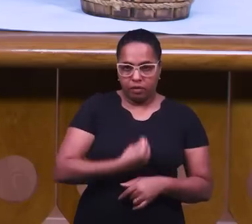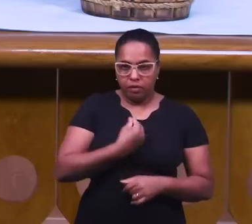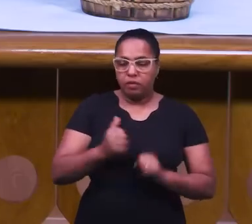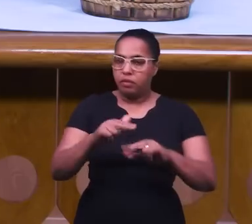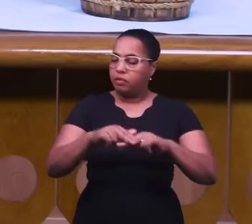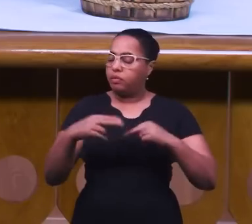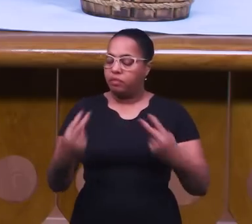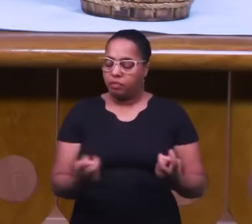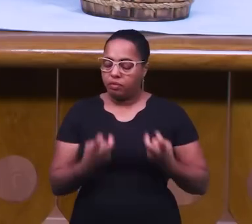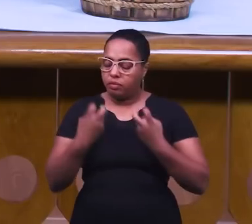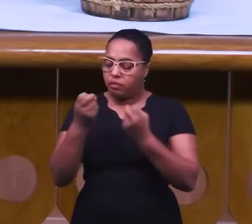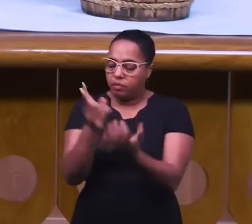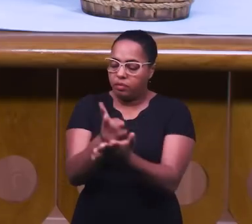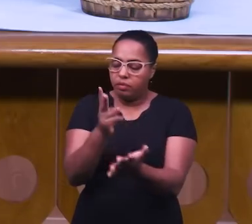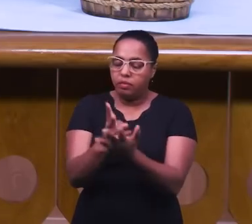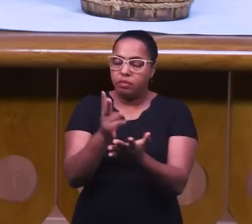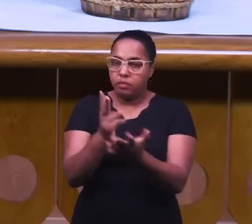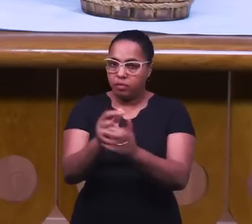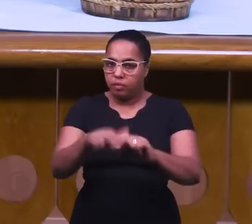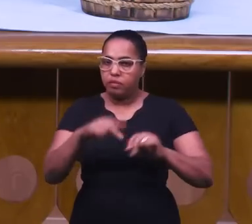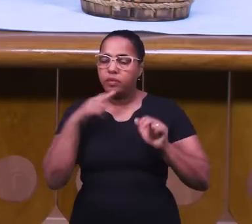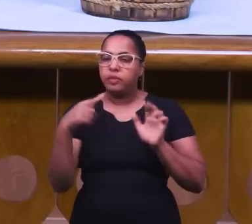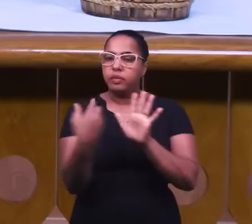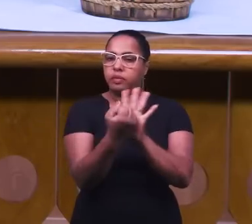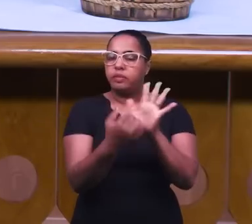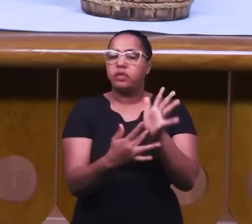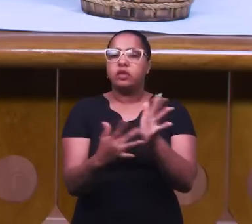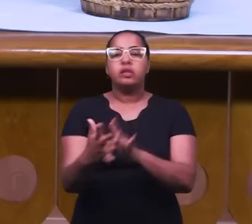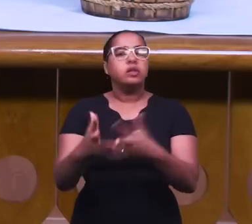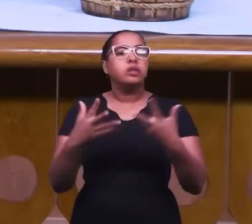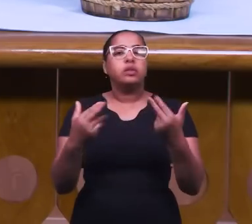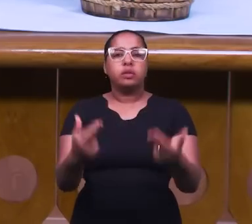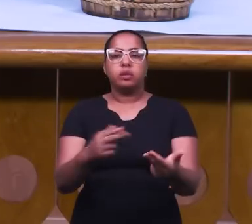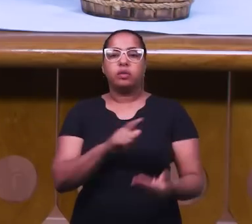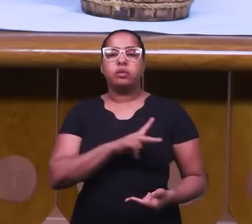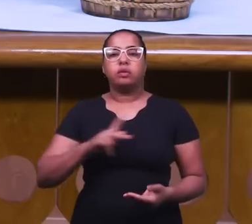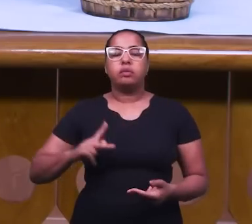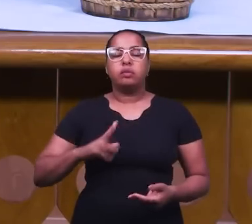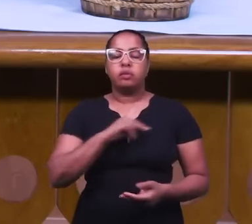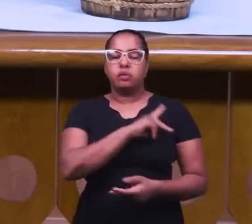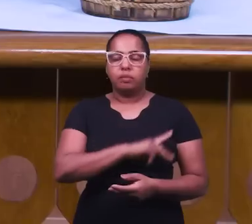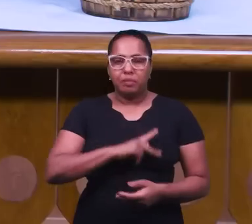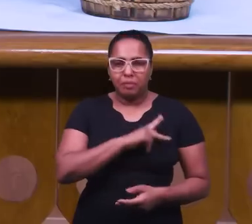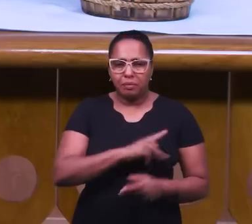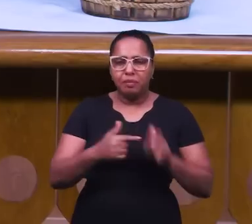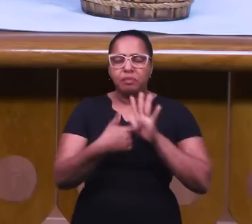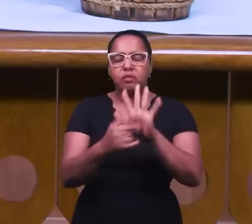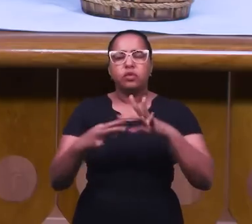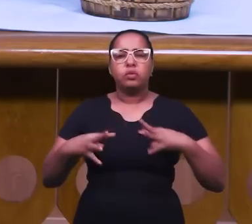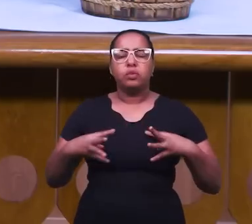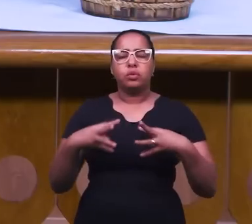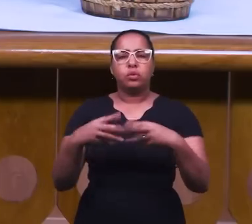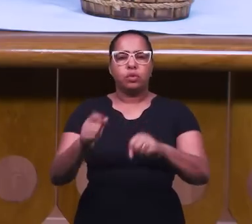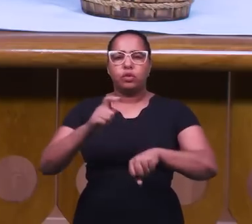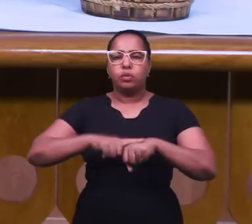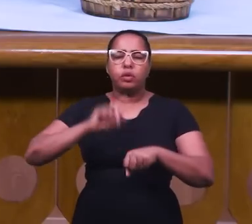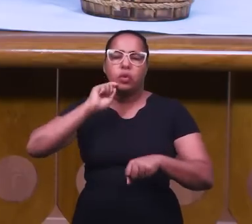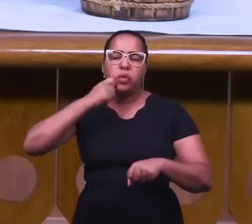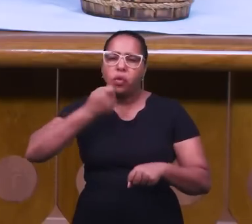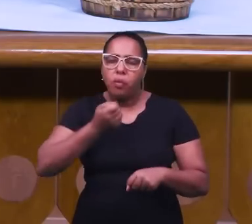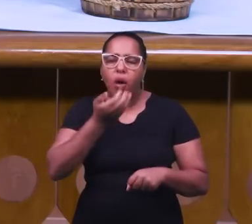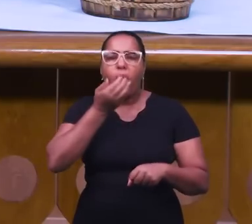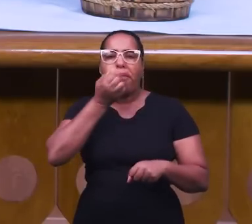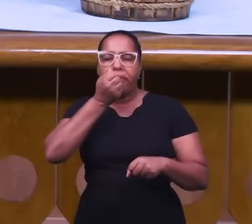Por isso que nós clamamos sempre pelo sangue de Jesus, como disse o apóstolo Paulo: todas as vezes que comerdes este pão e beberdes